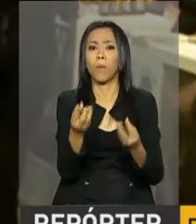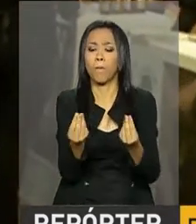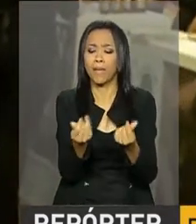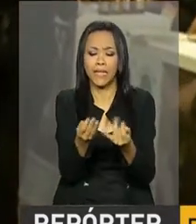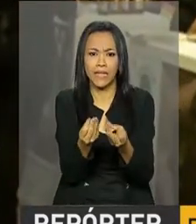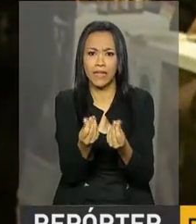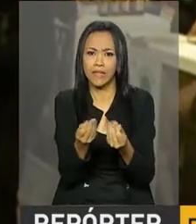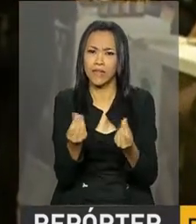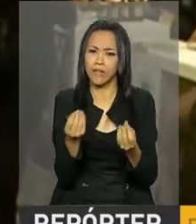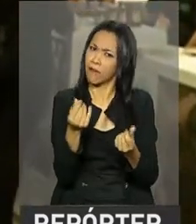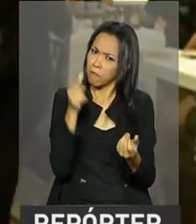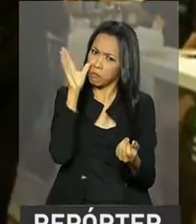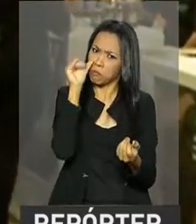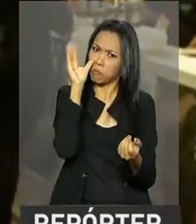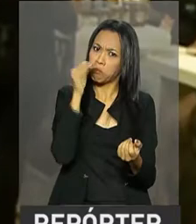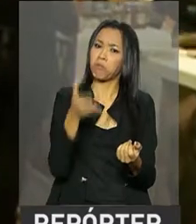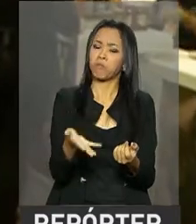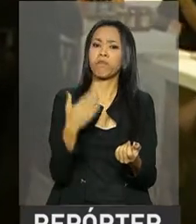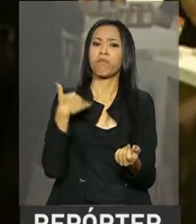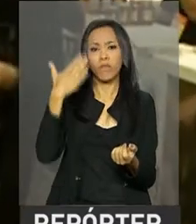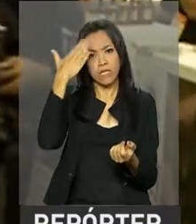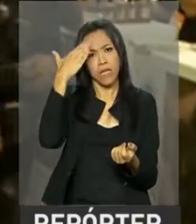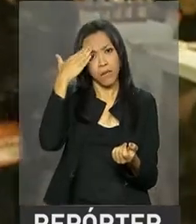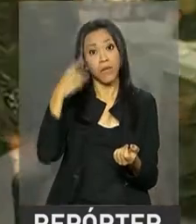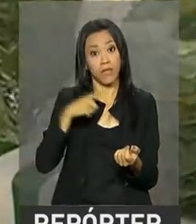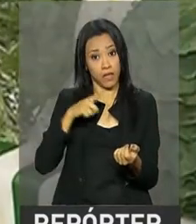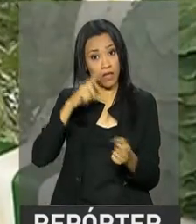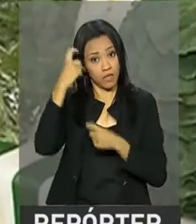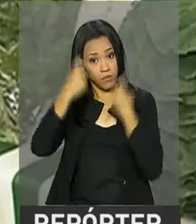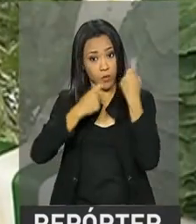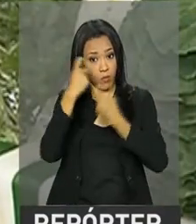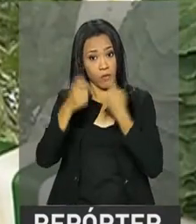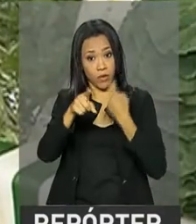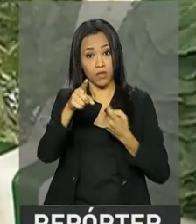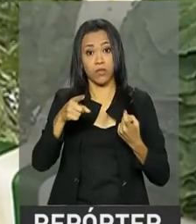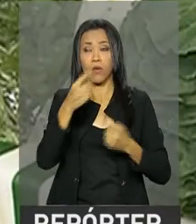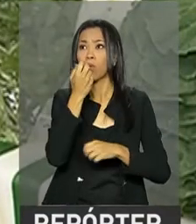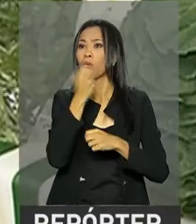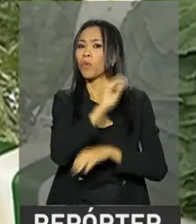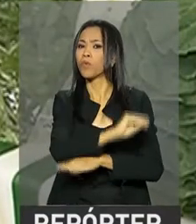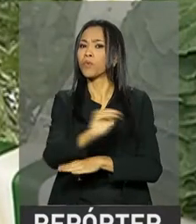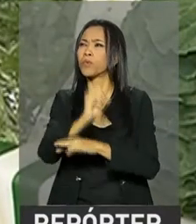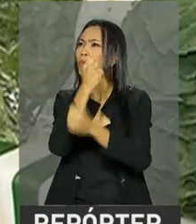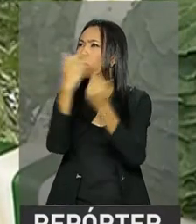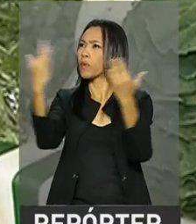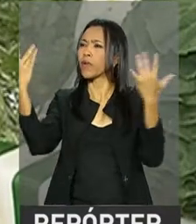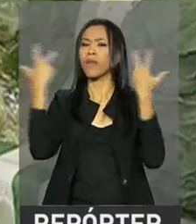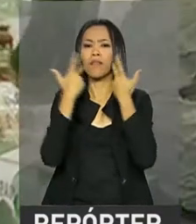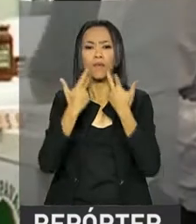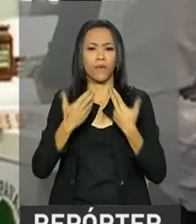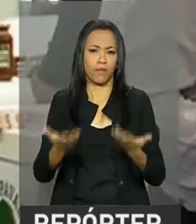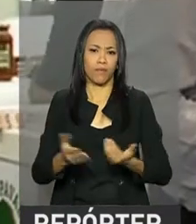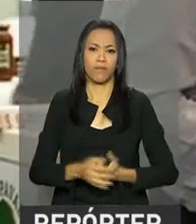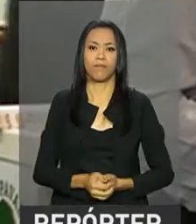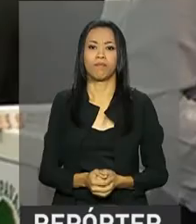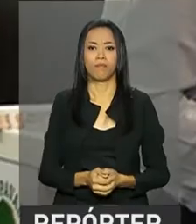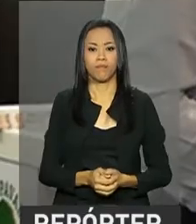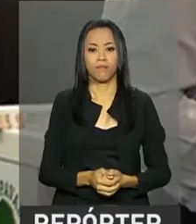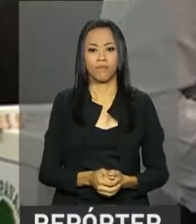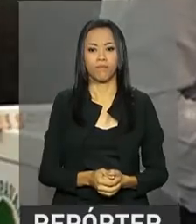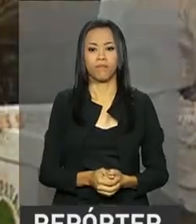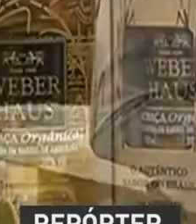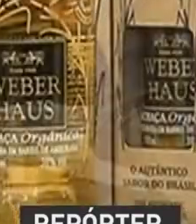material, é curioso. E saber que existe essa preocupação, né, com o meio ambiente, que é um produto natural, é incrível.